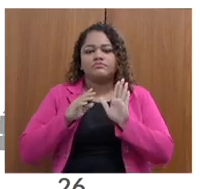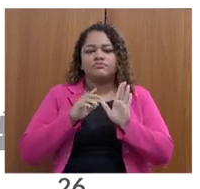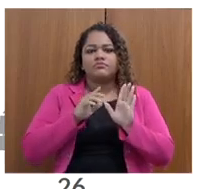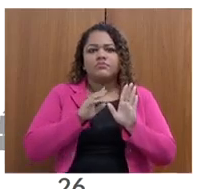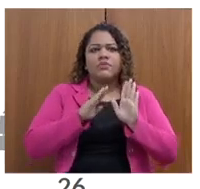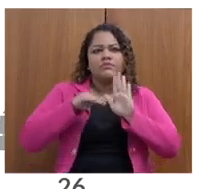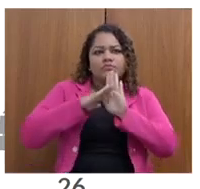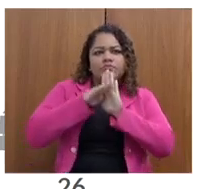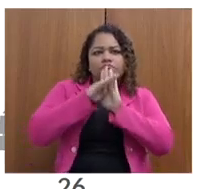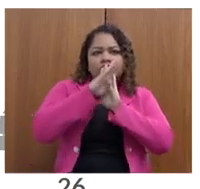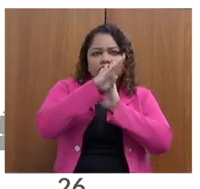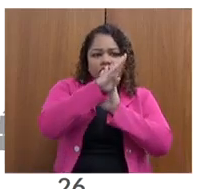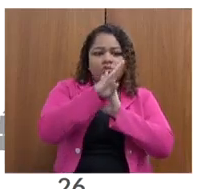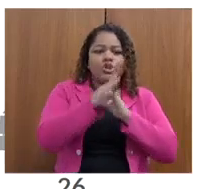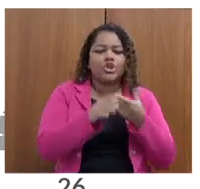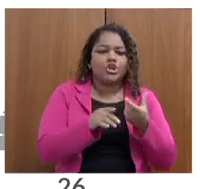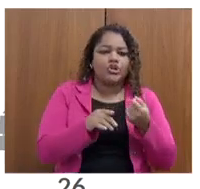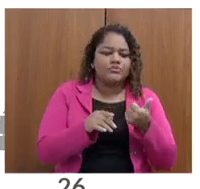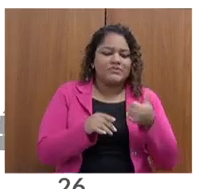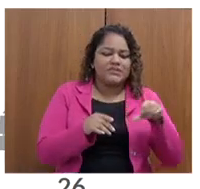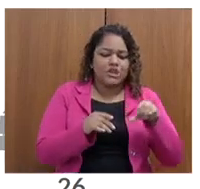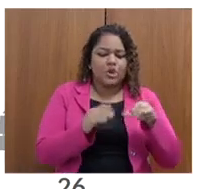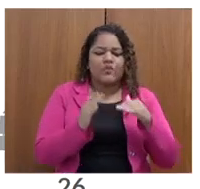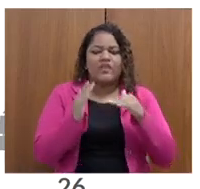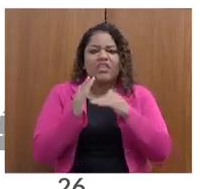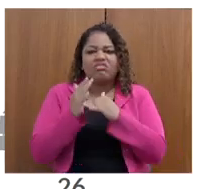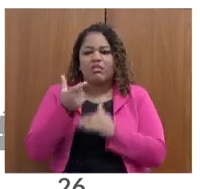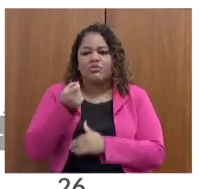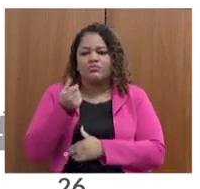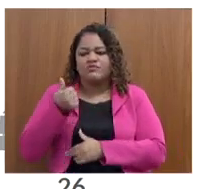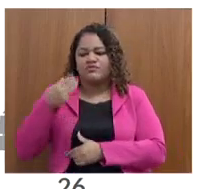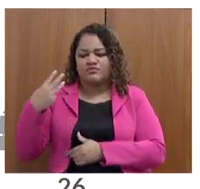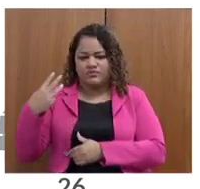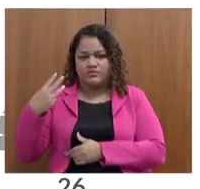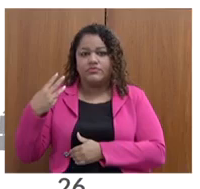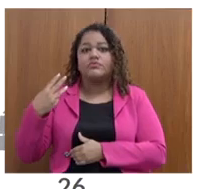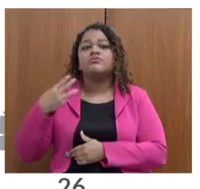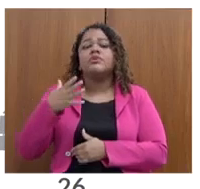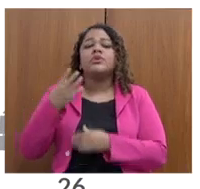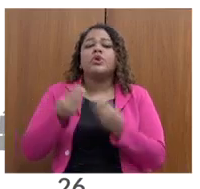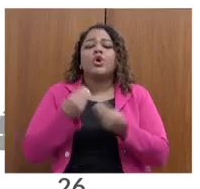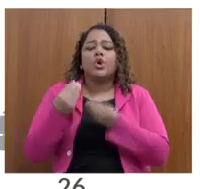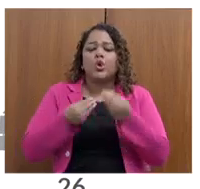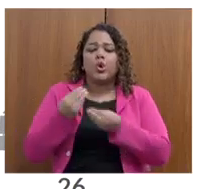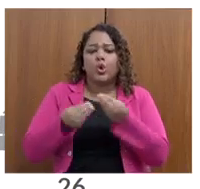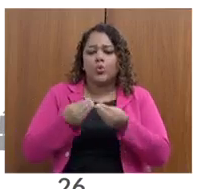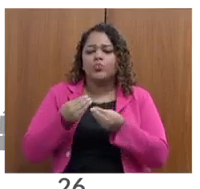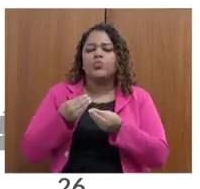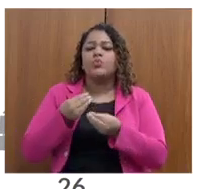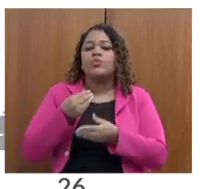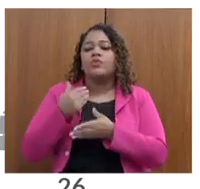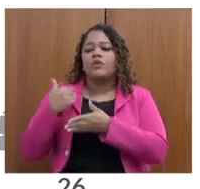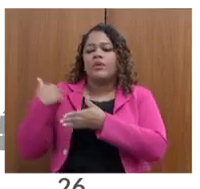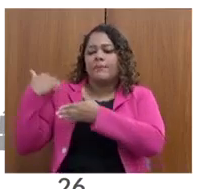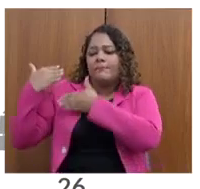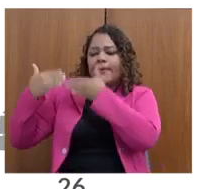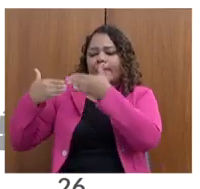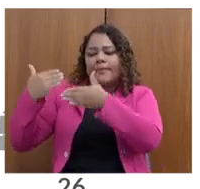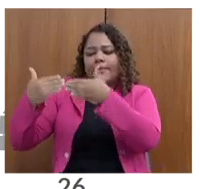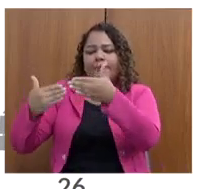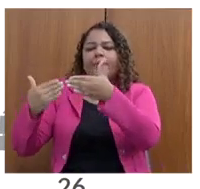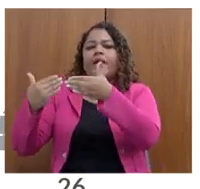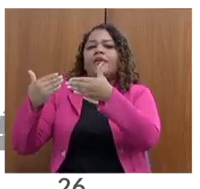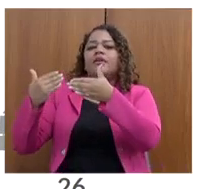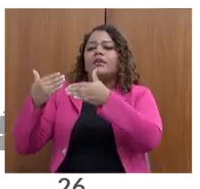2023 é o a evolução dos investimentos atraídos do Estado de 2019